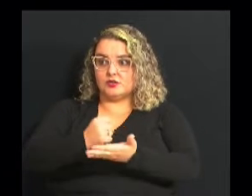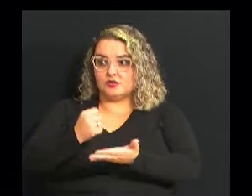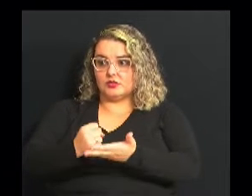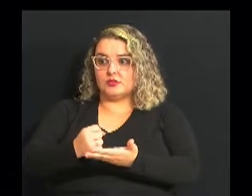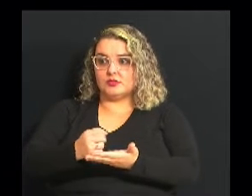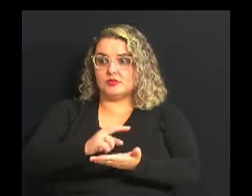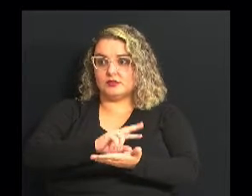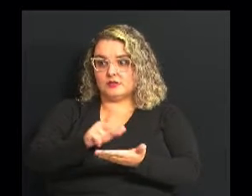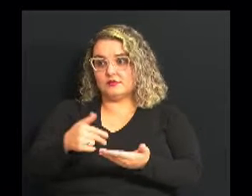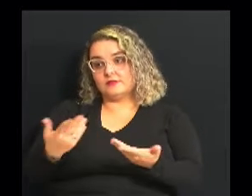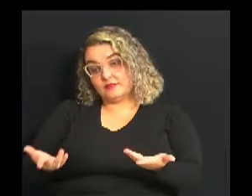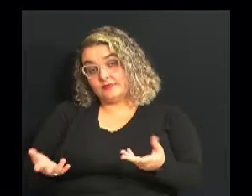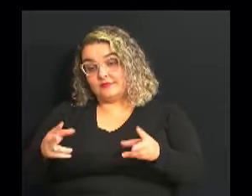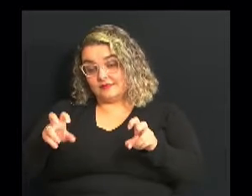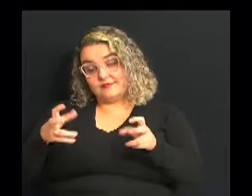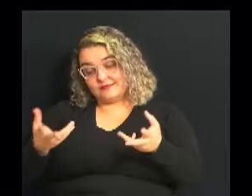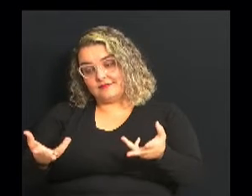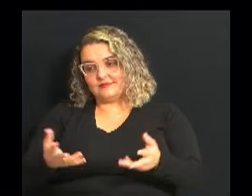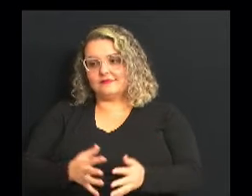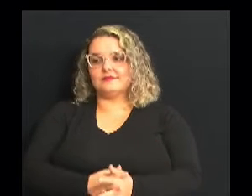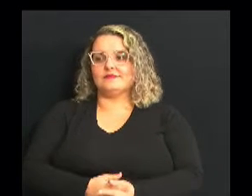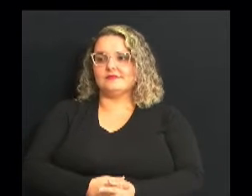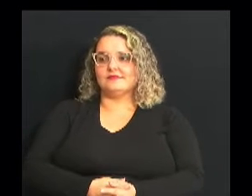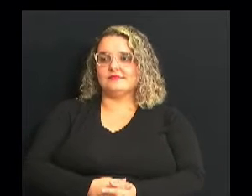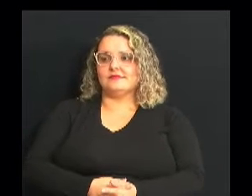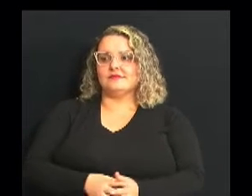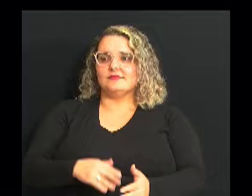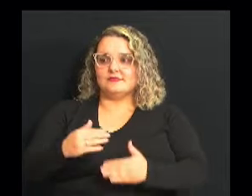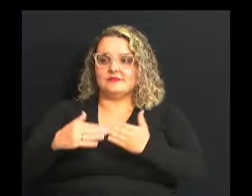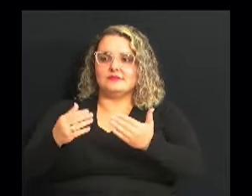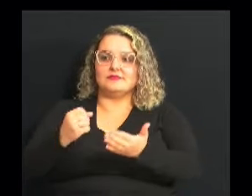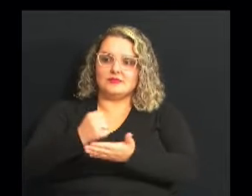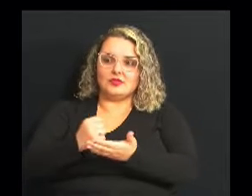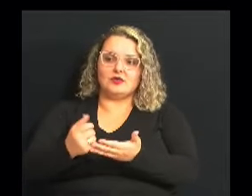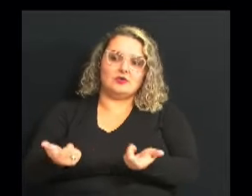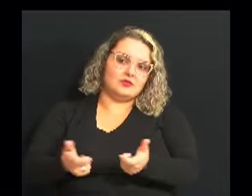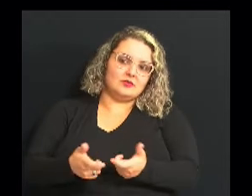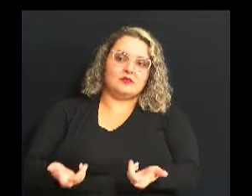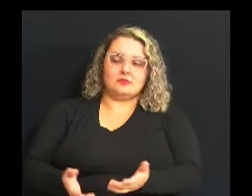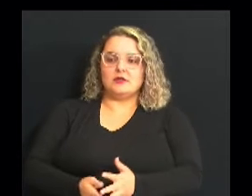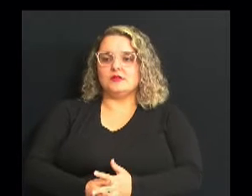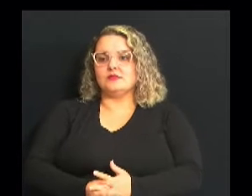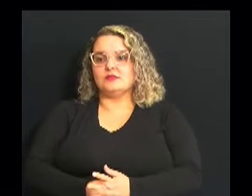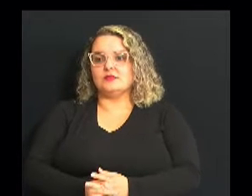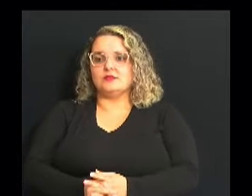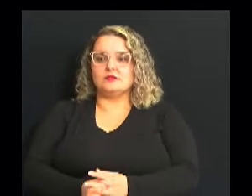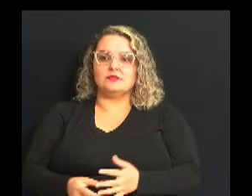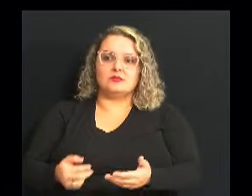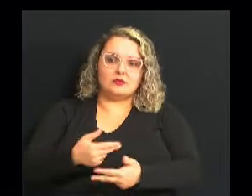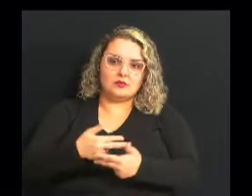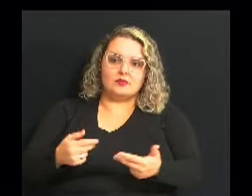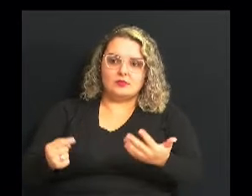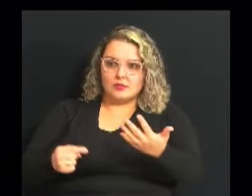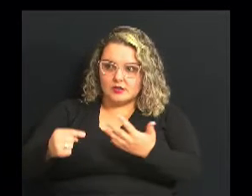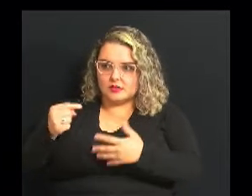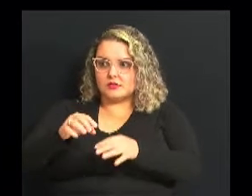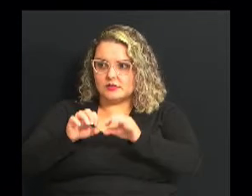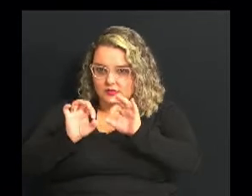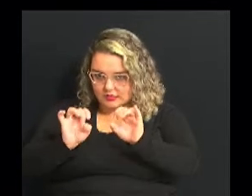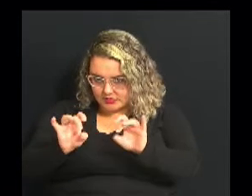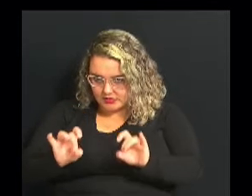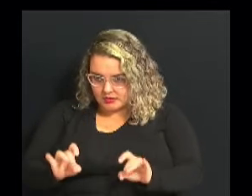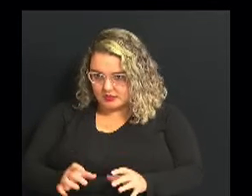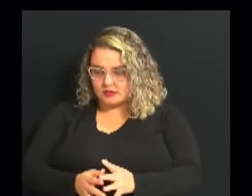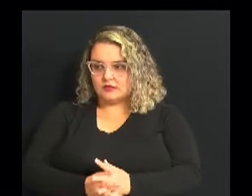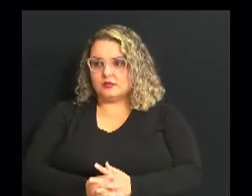dizer, ela desenvolve mais e contrata menos, né? Então, são coisas bem pontuais, né? A coordenadoria de sistema cuida da questão